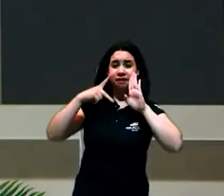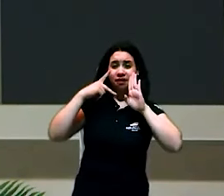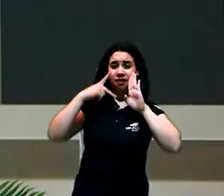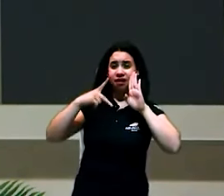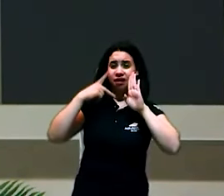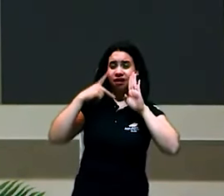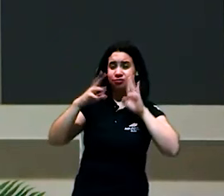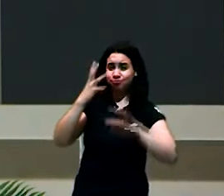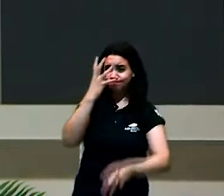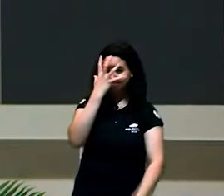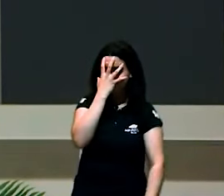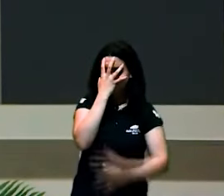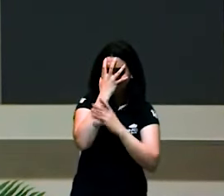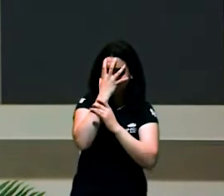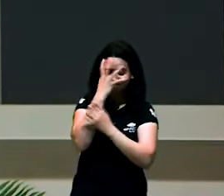Profetas soltos.